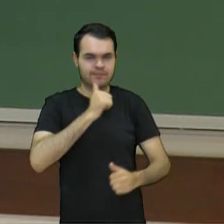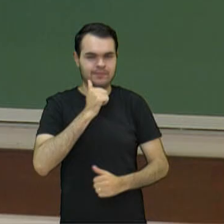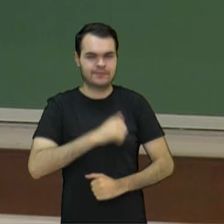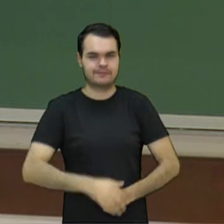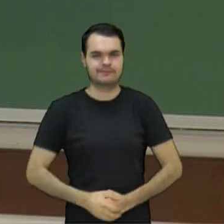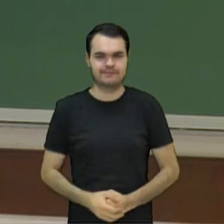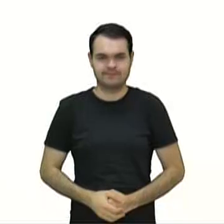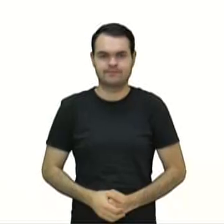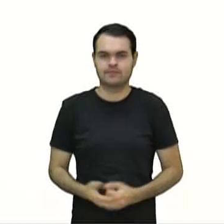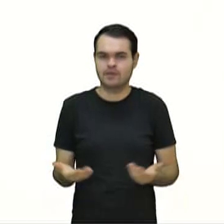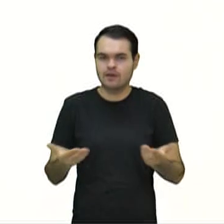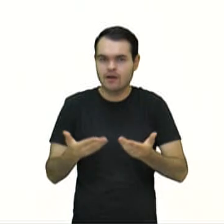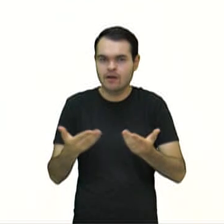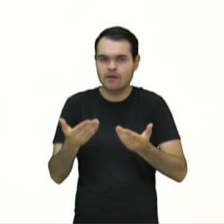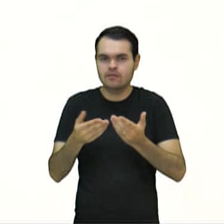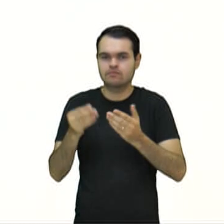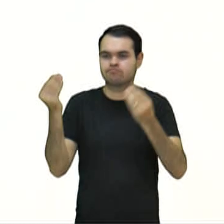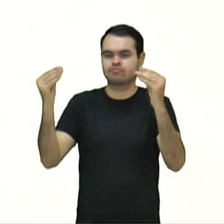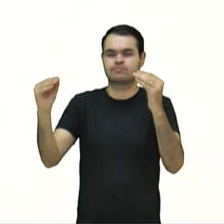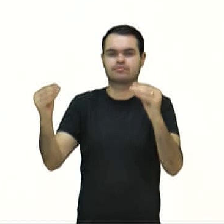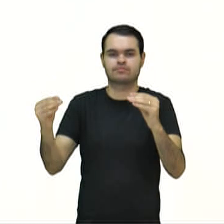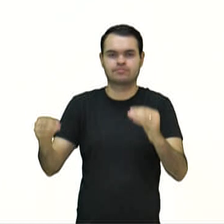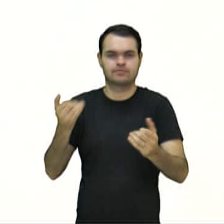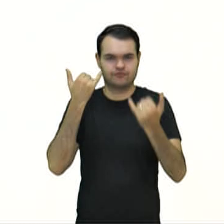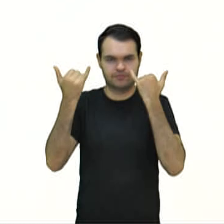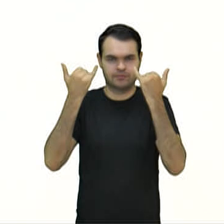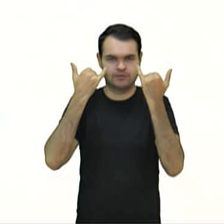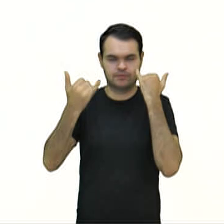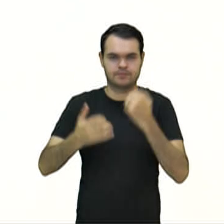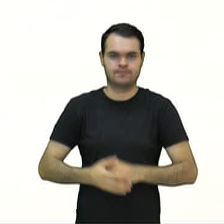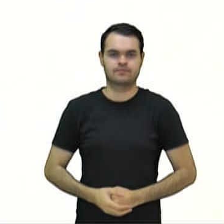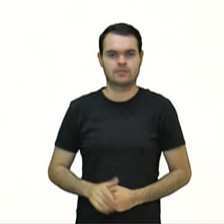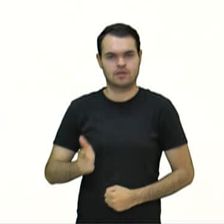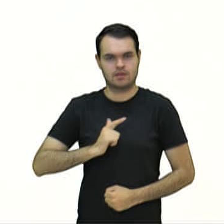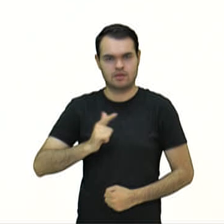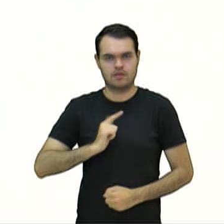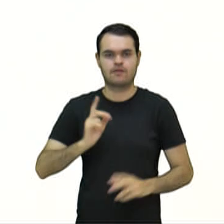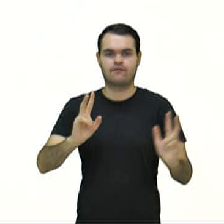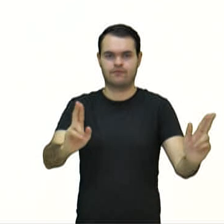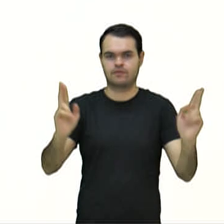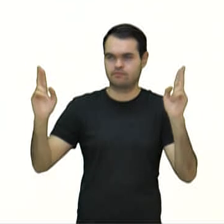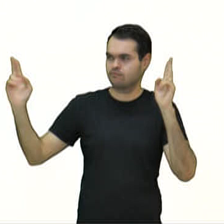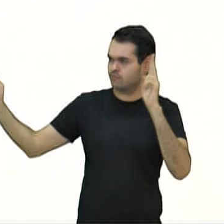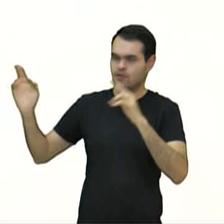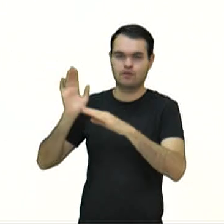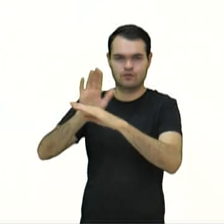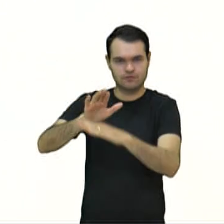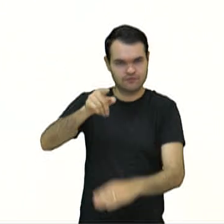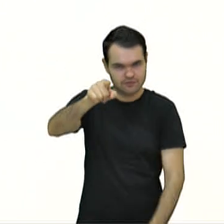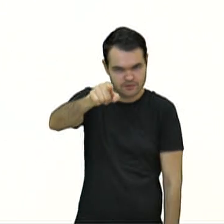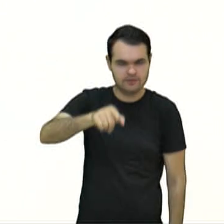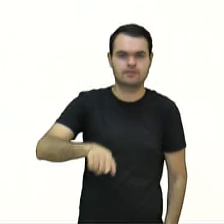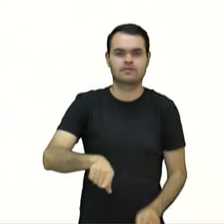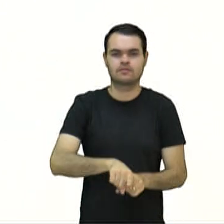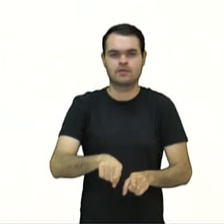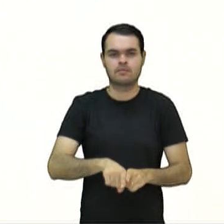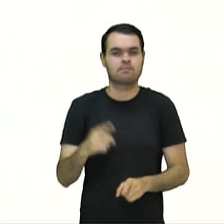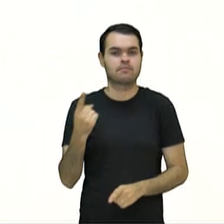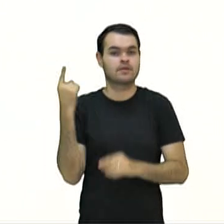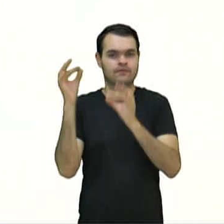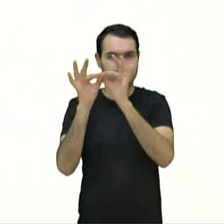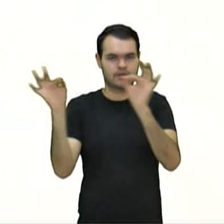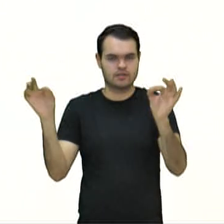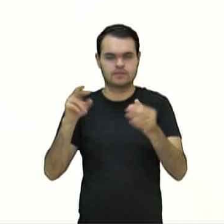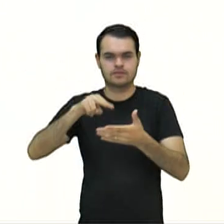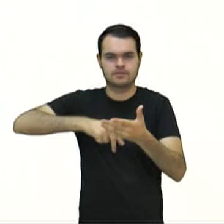Agora, complete the sentences with the information below. Temos o nosso fragmento aqui para ajudar vocês. A primeira frase.